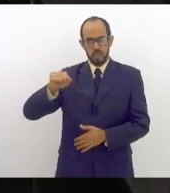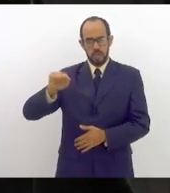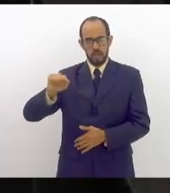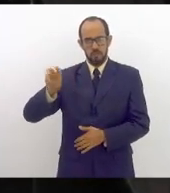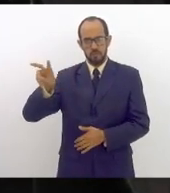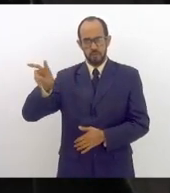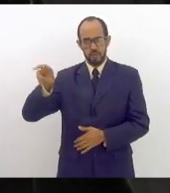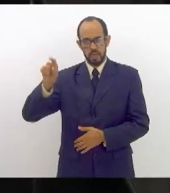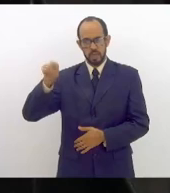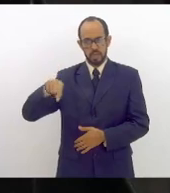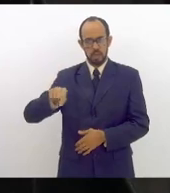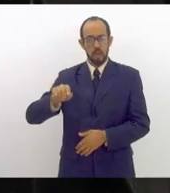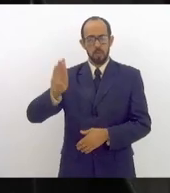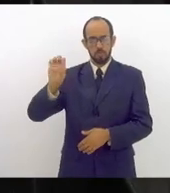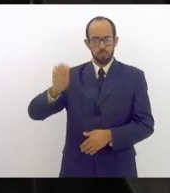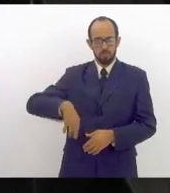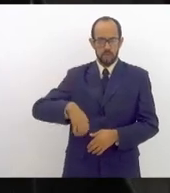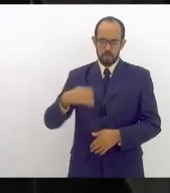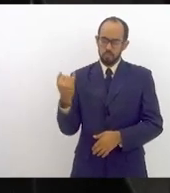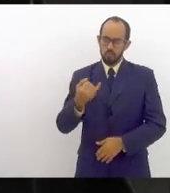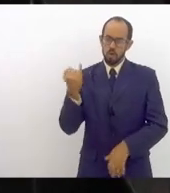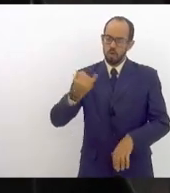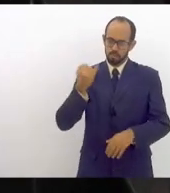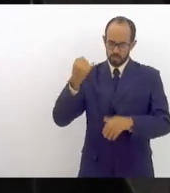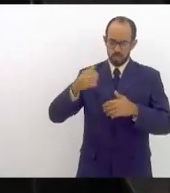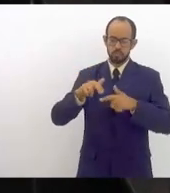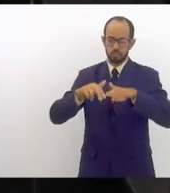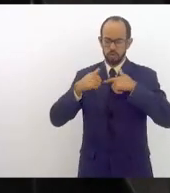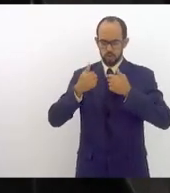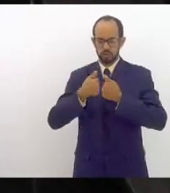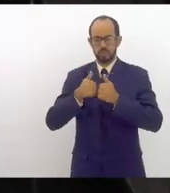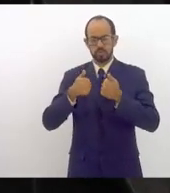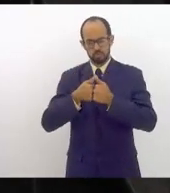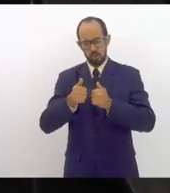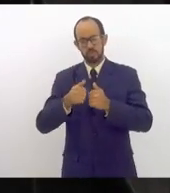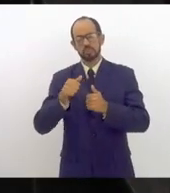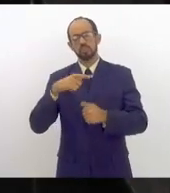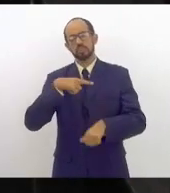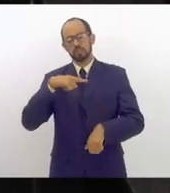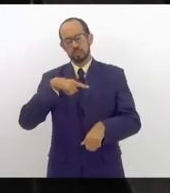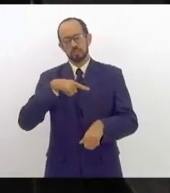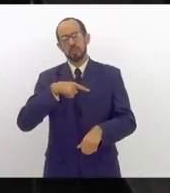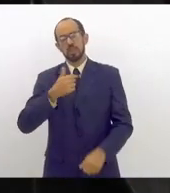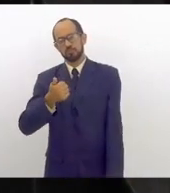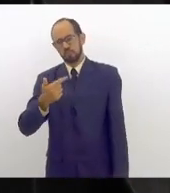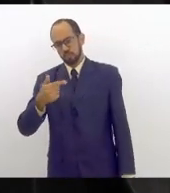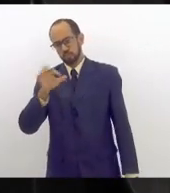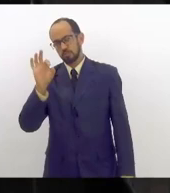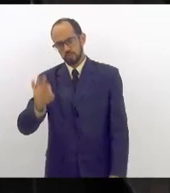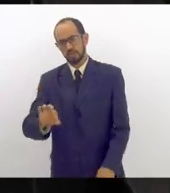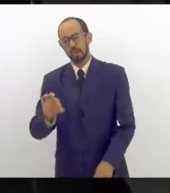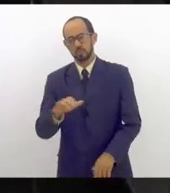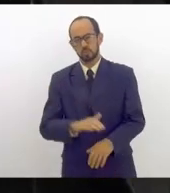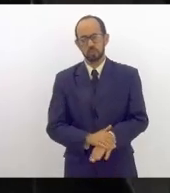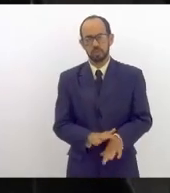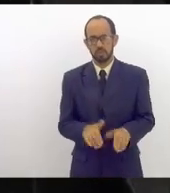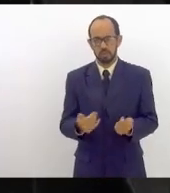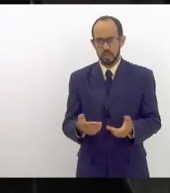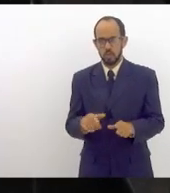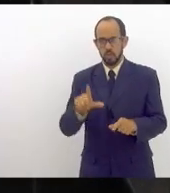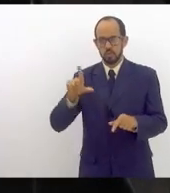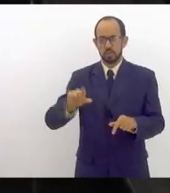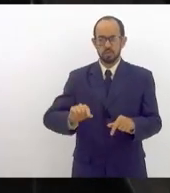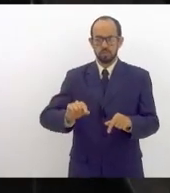é um bem essencial, porque está ligado aos transportes, já tem alíquota de 12. Então, o que se reduz